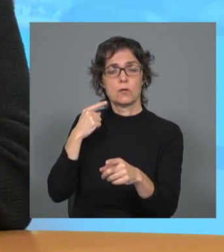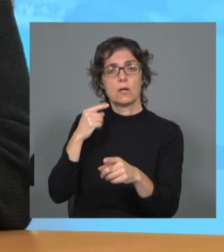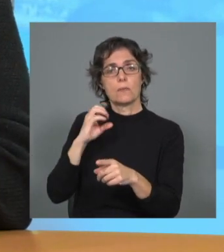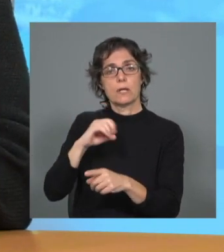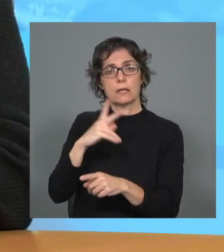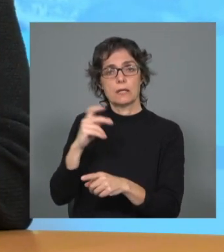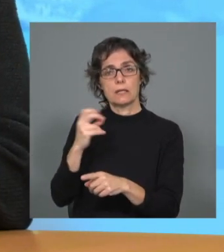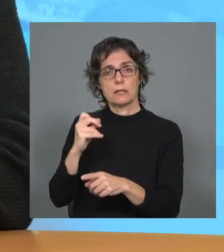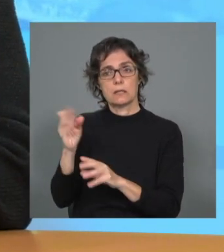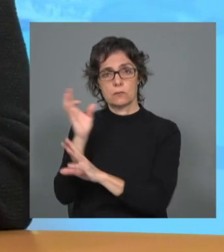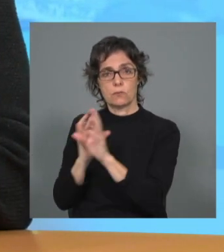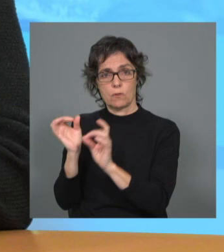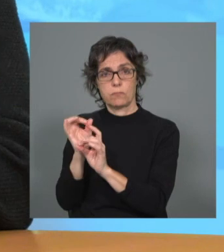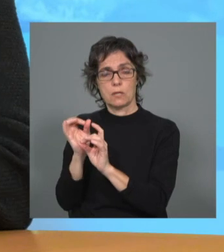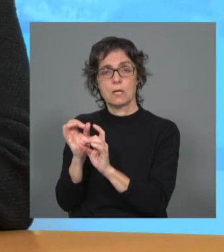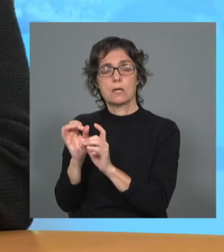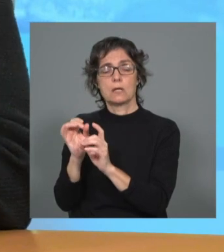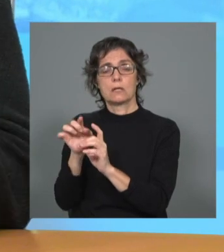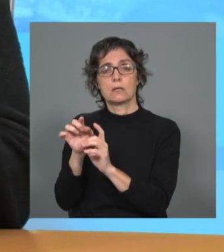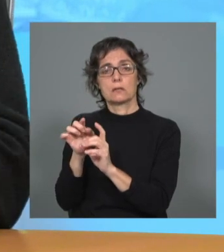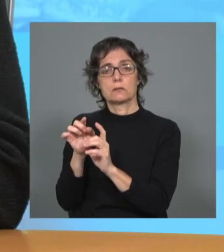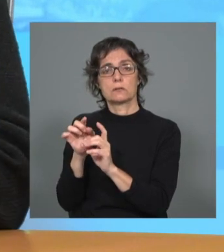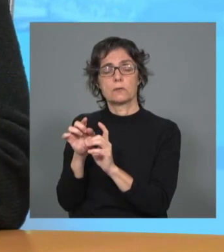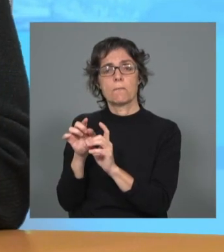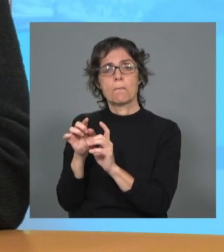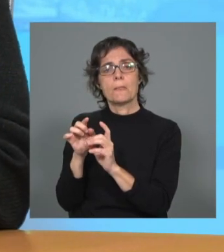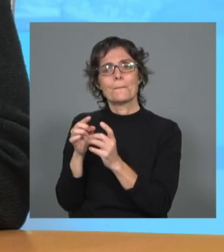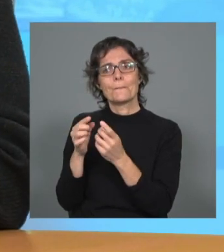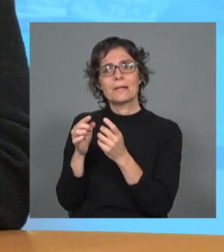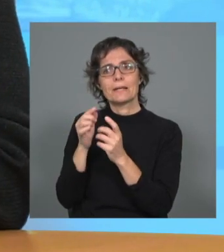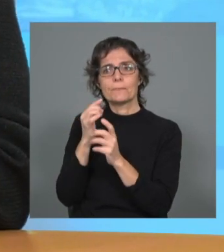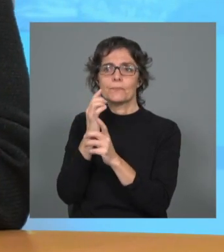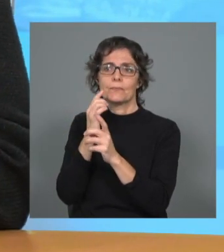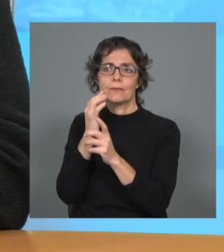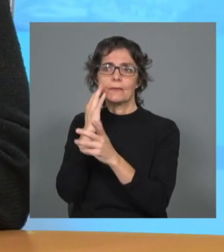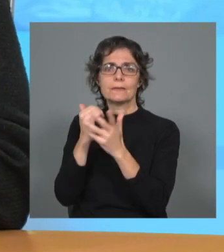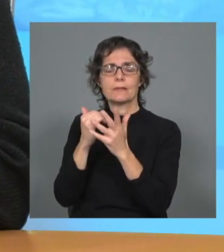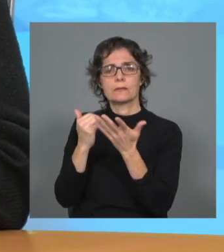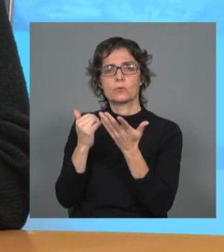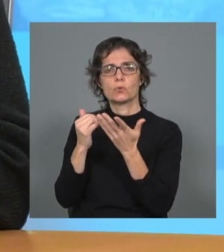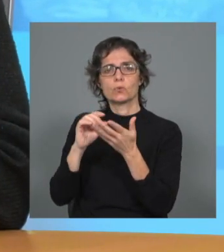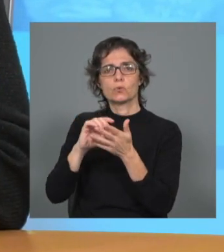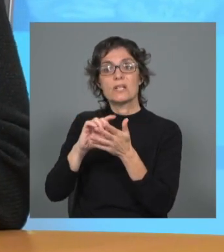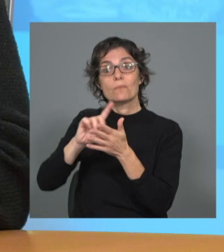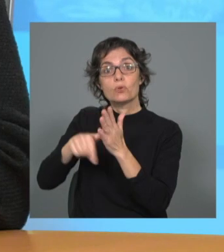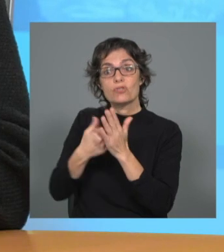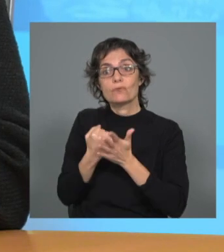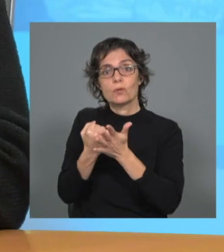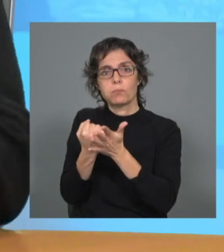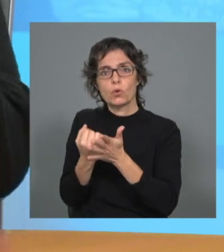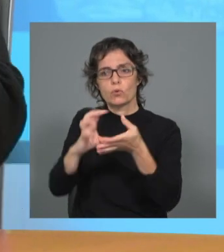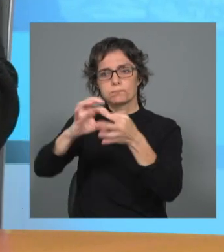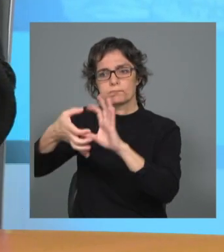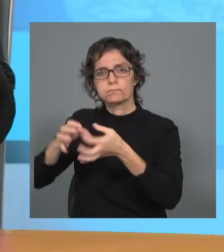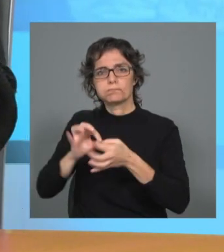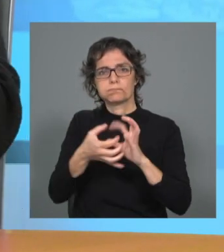promovida pela Caritas Europa com todas as Caritas, exatamente para alinhar, para que não haja para que não esteja cada um a trabalhar para